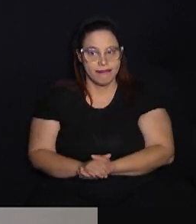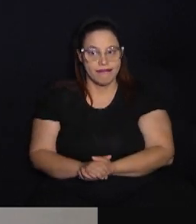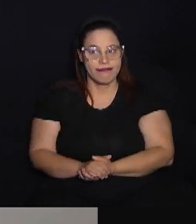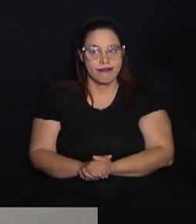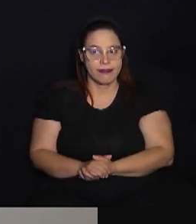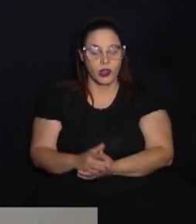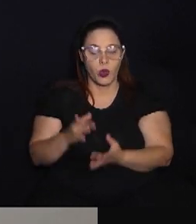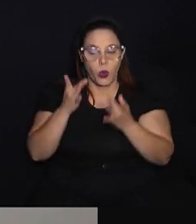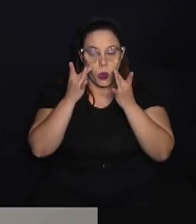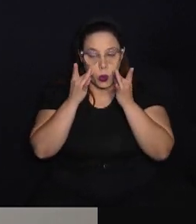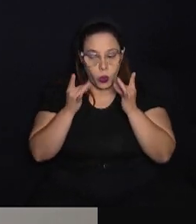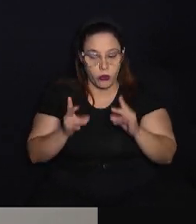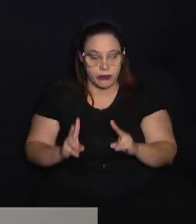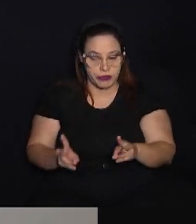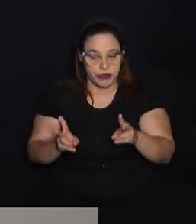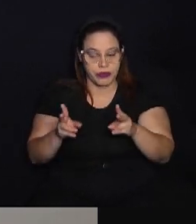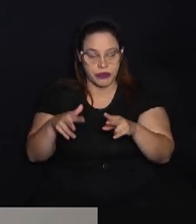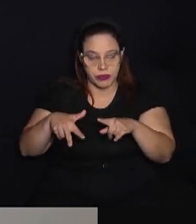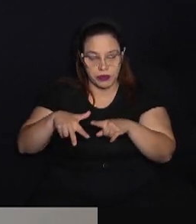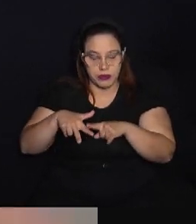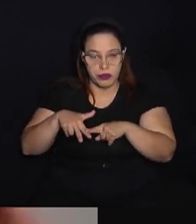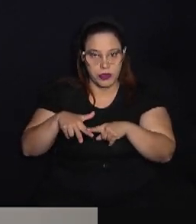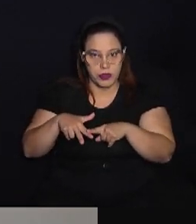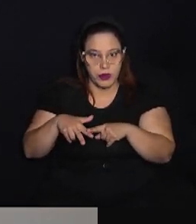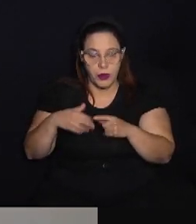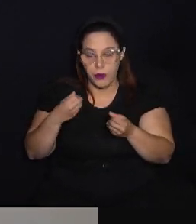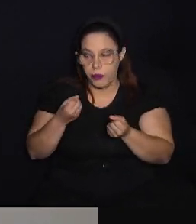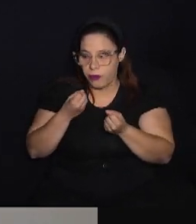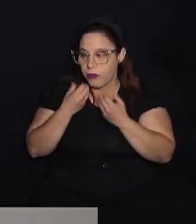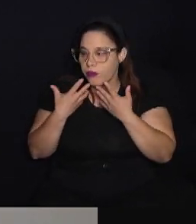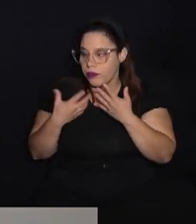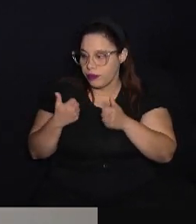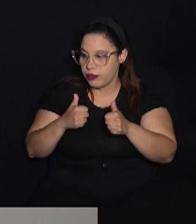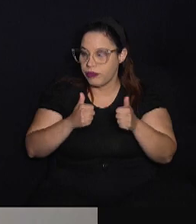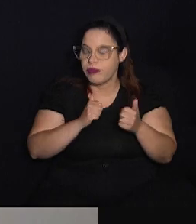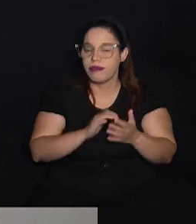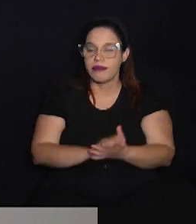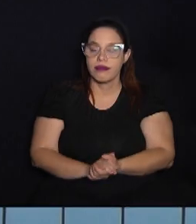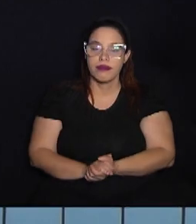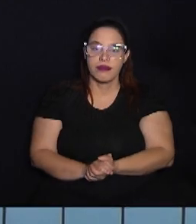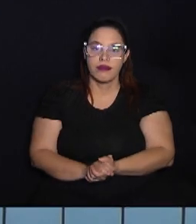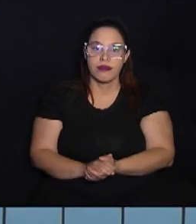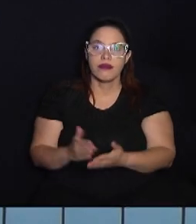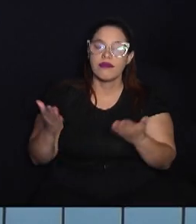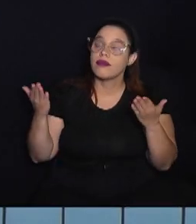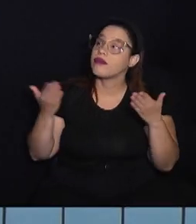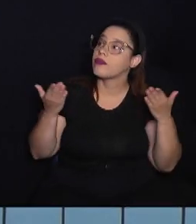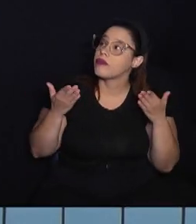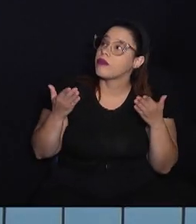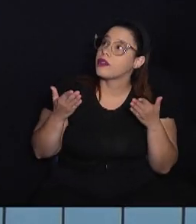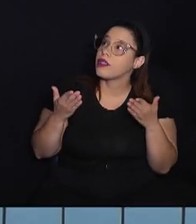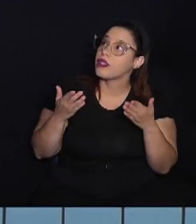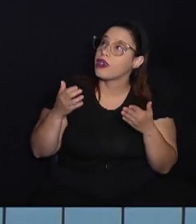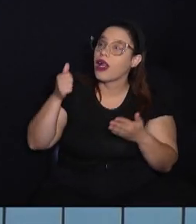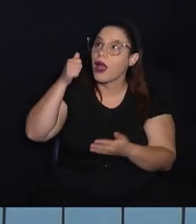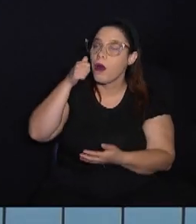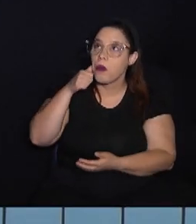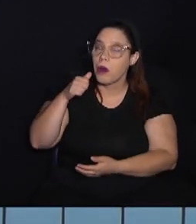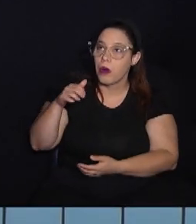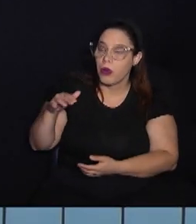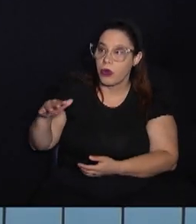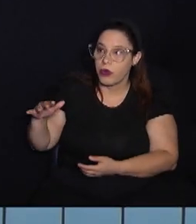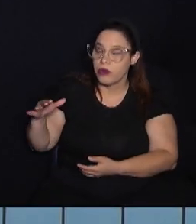nosso foco sempre é que o paciente tenha mais benefícios do tratamento. Agora, para as meninas,